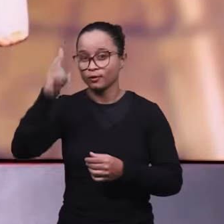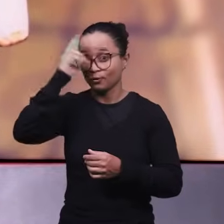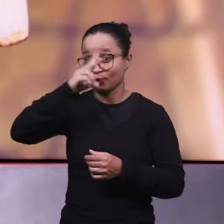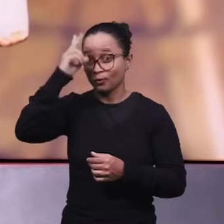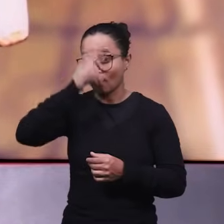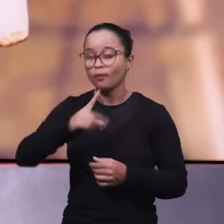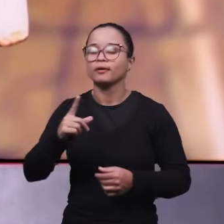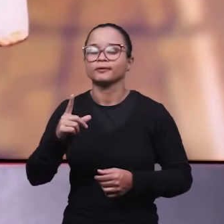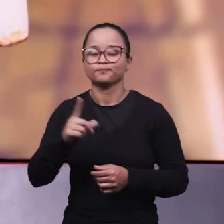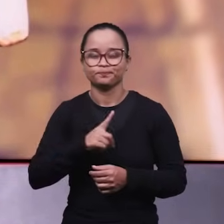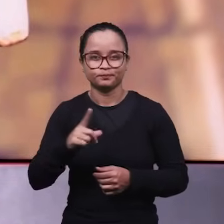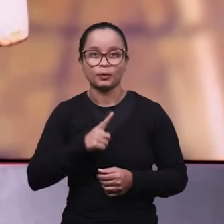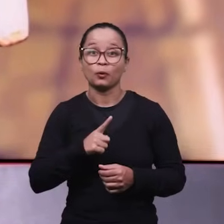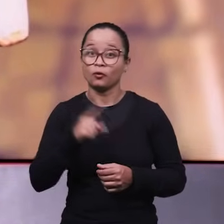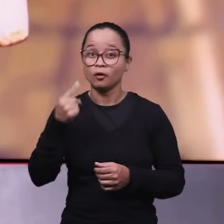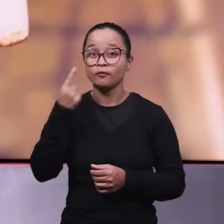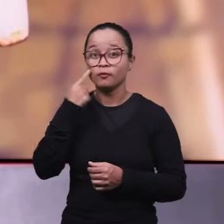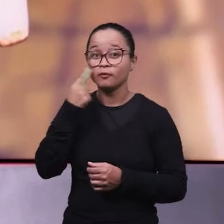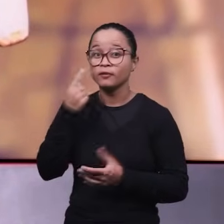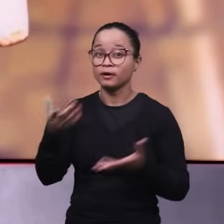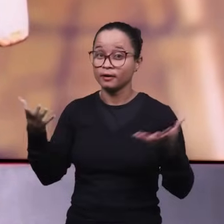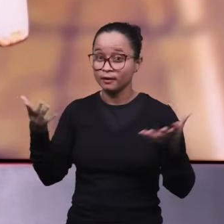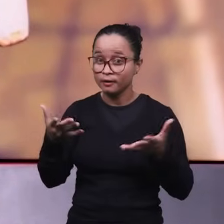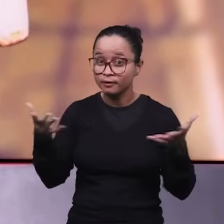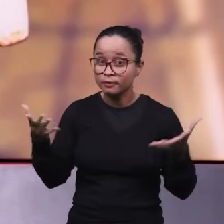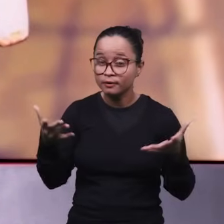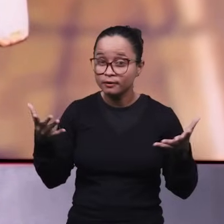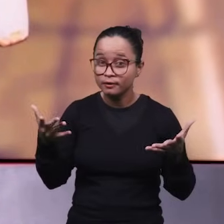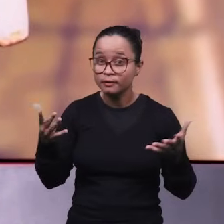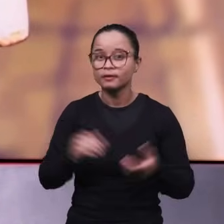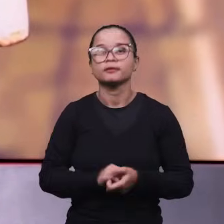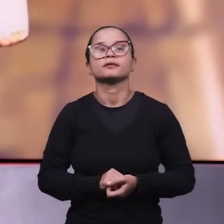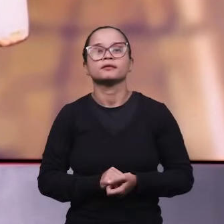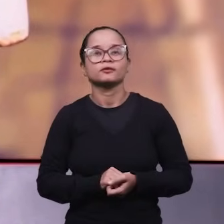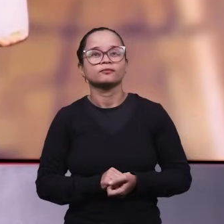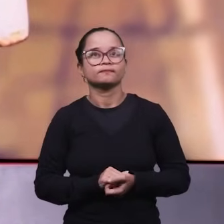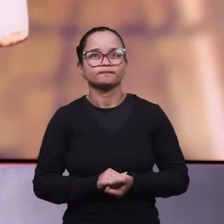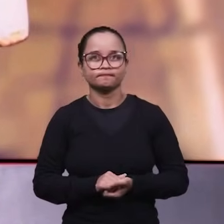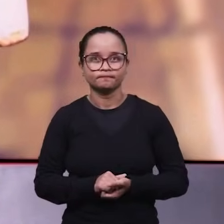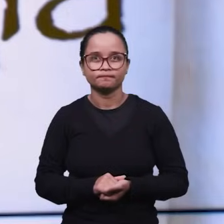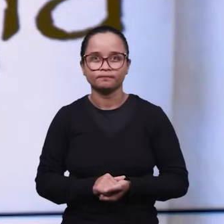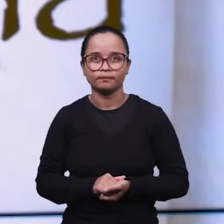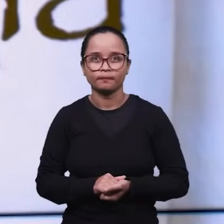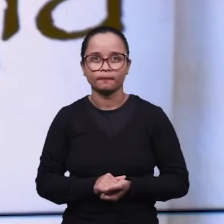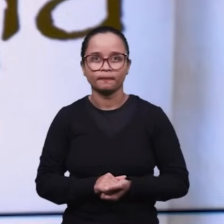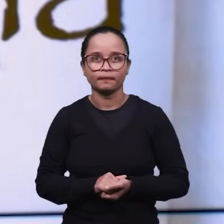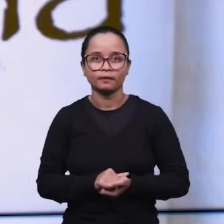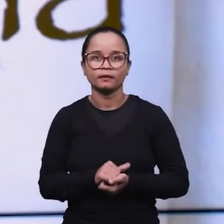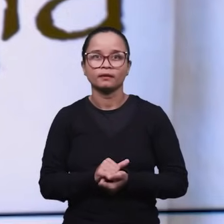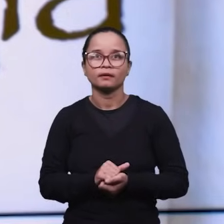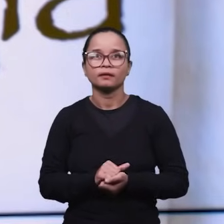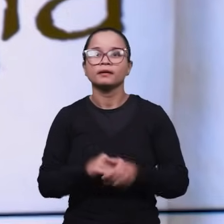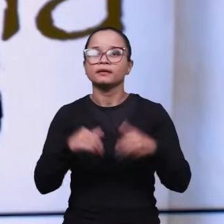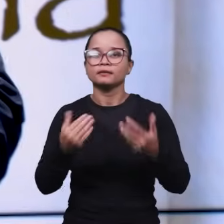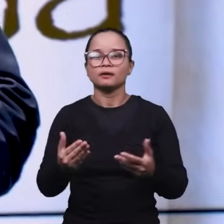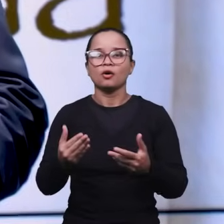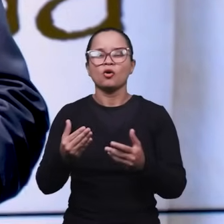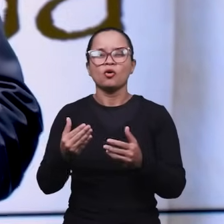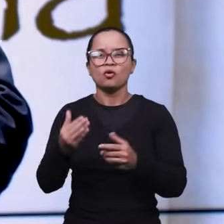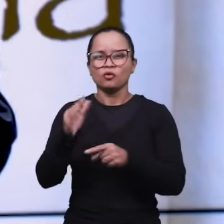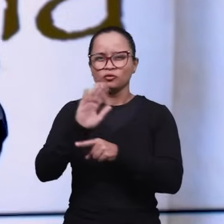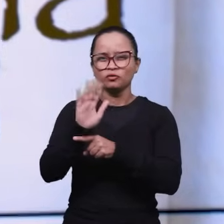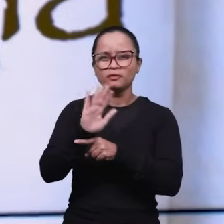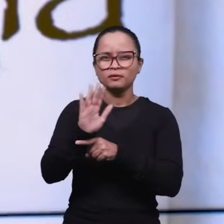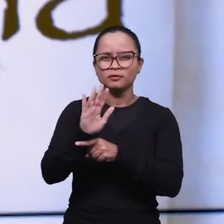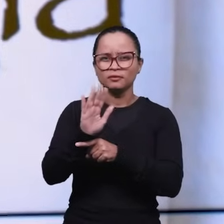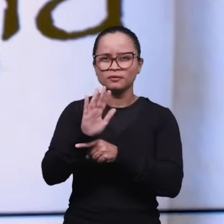história. Acompanhe conosco a série de hoje. Nos livros mais antigos da